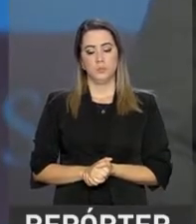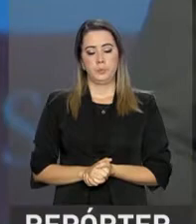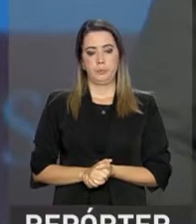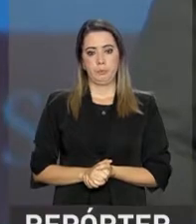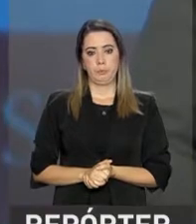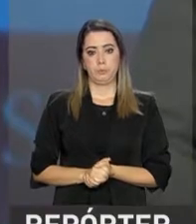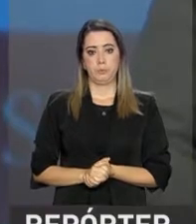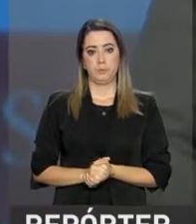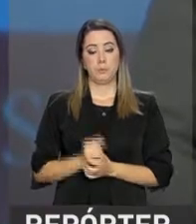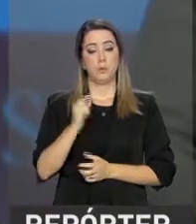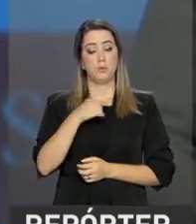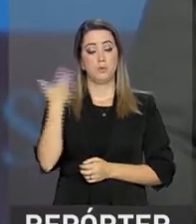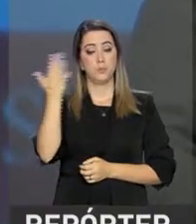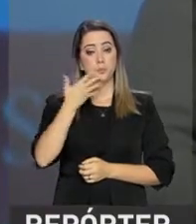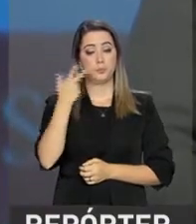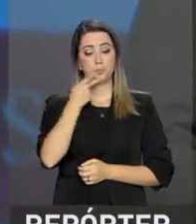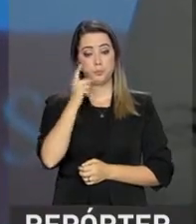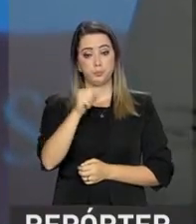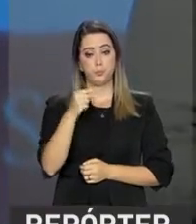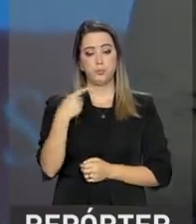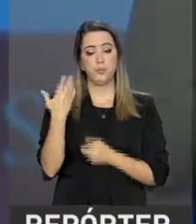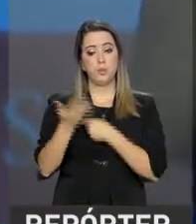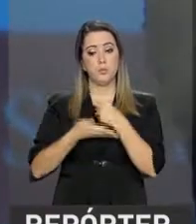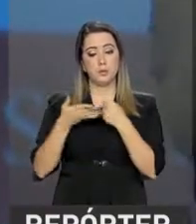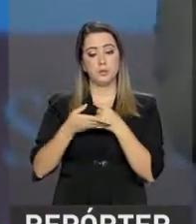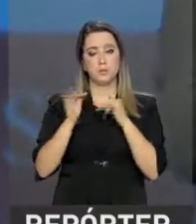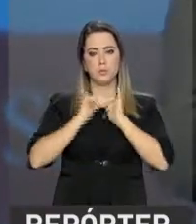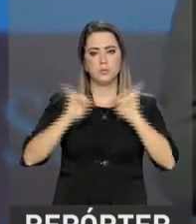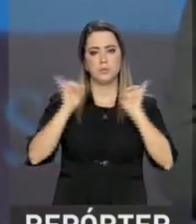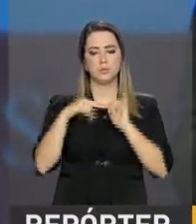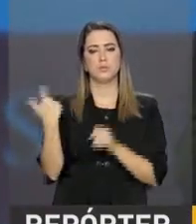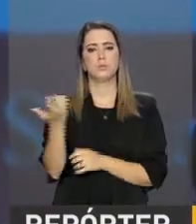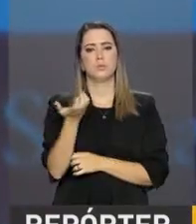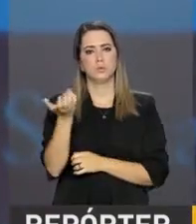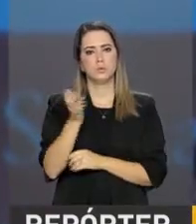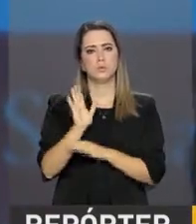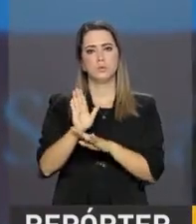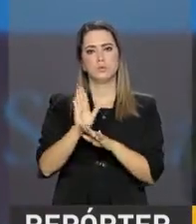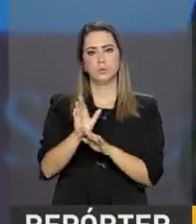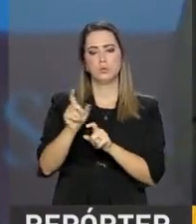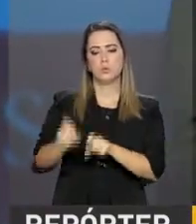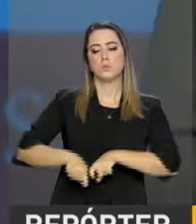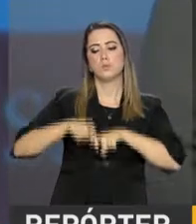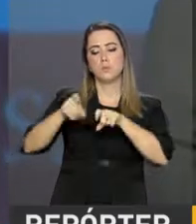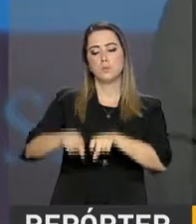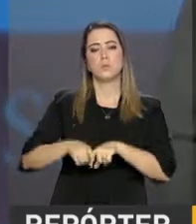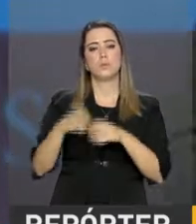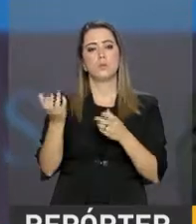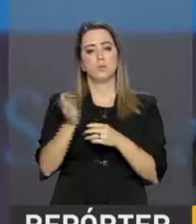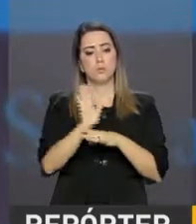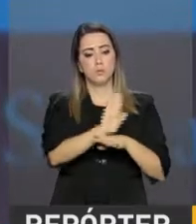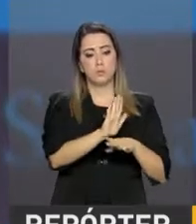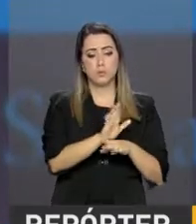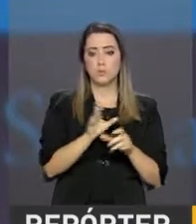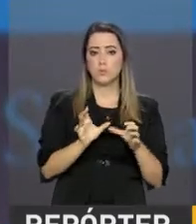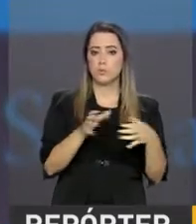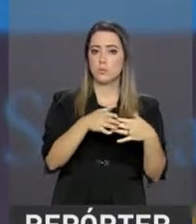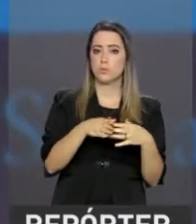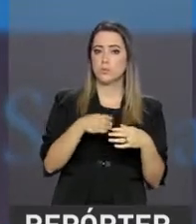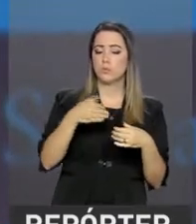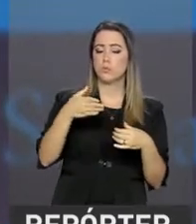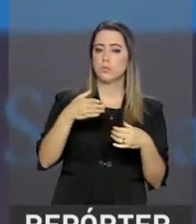de poder lançar as bases daquilo que a gente quer sim ajudar o abc a gente quer sim ajudar o setor de